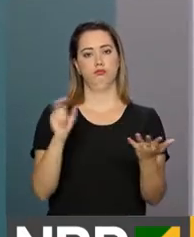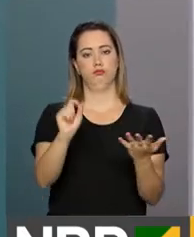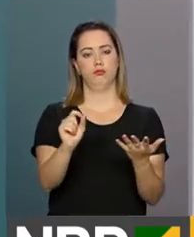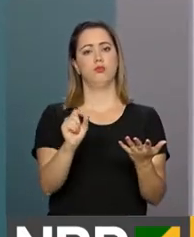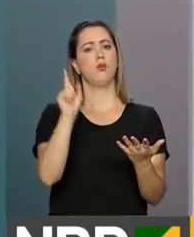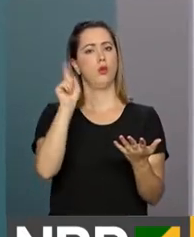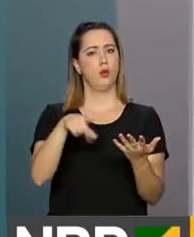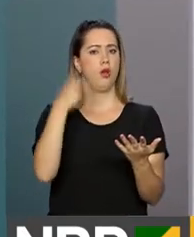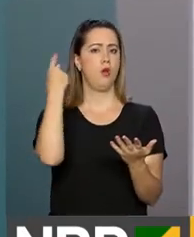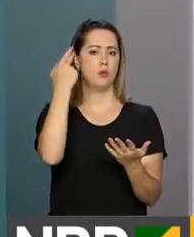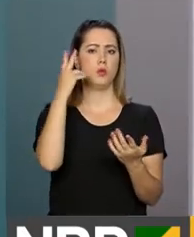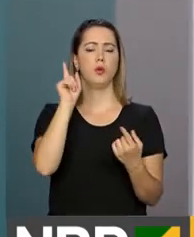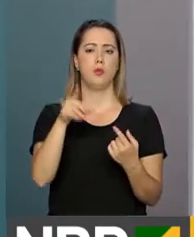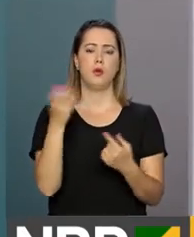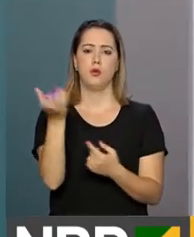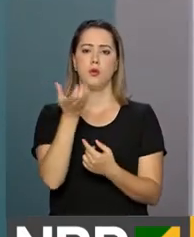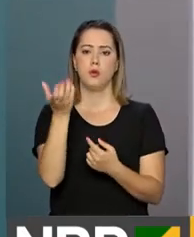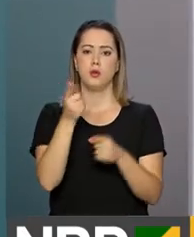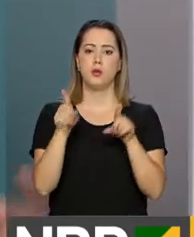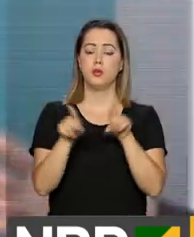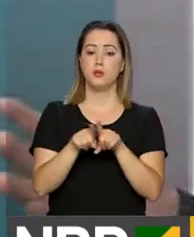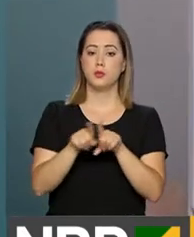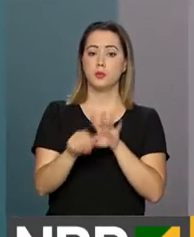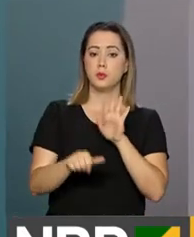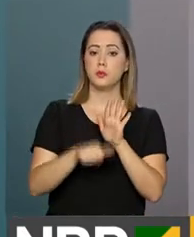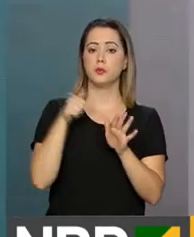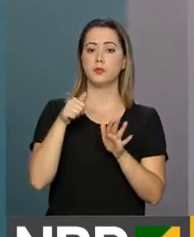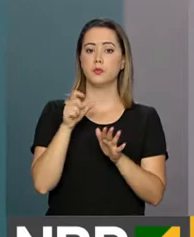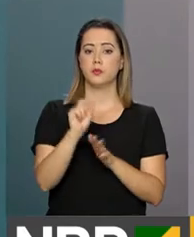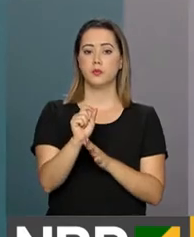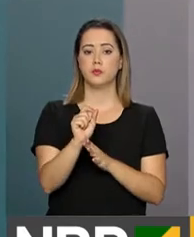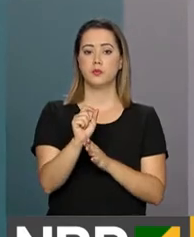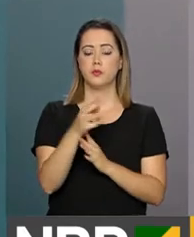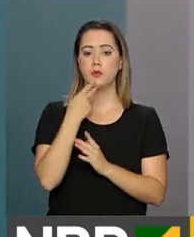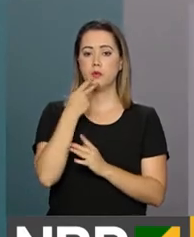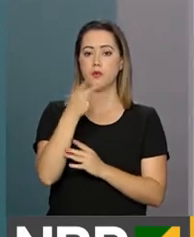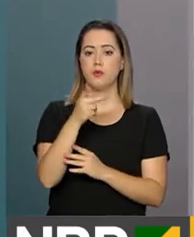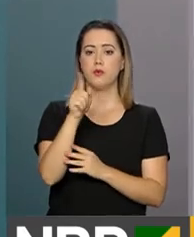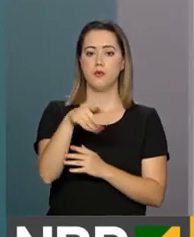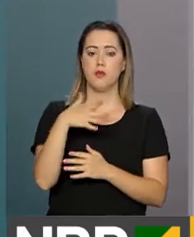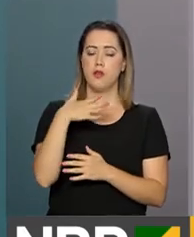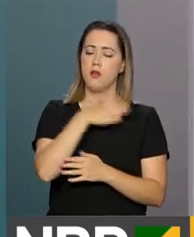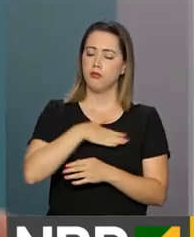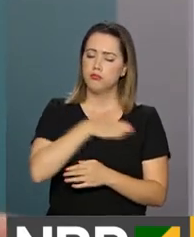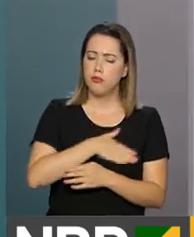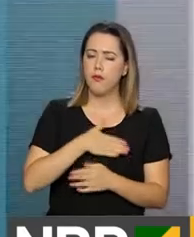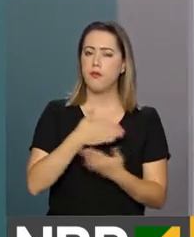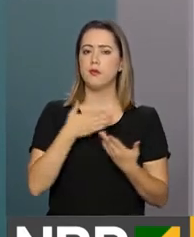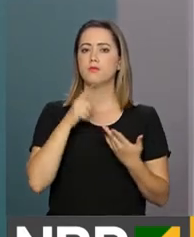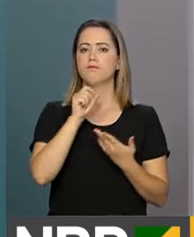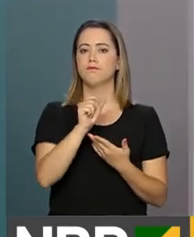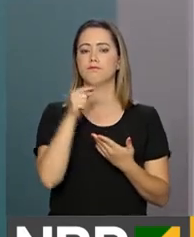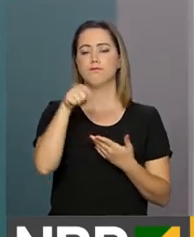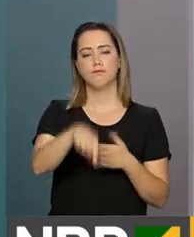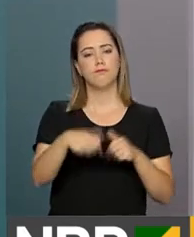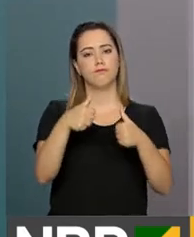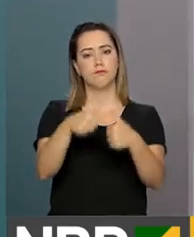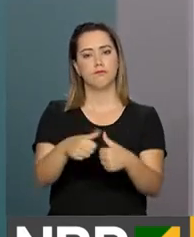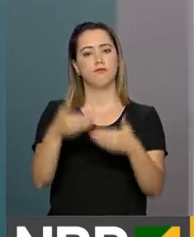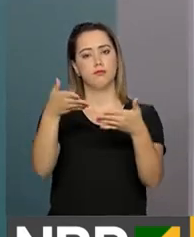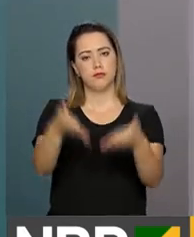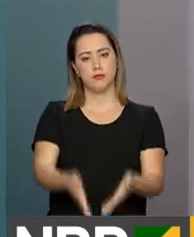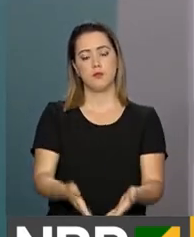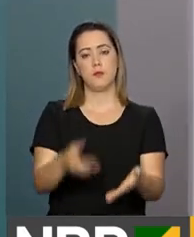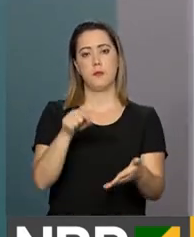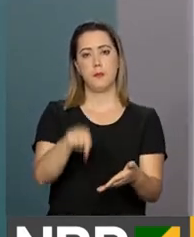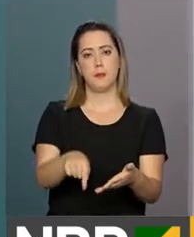naturalmente eu quero em primeiro lugar a região vive em estar presente